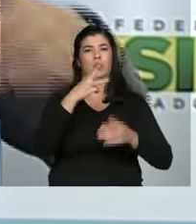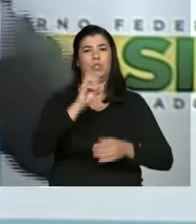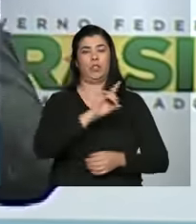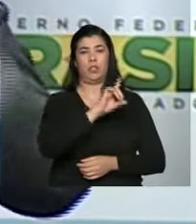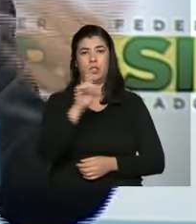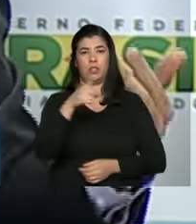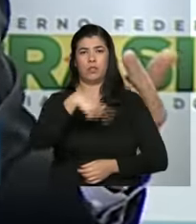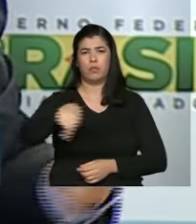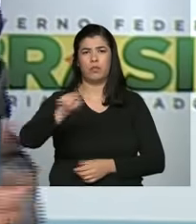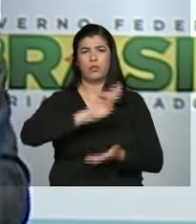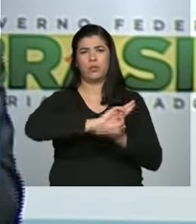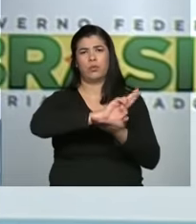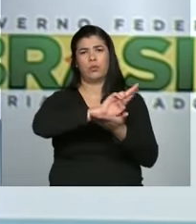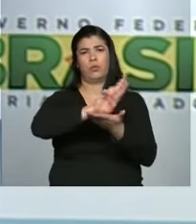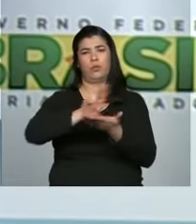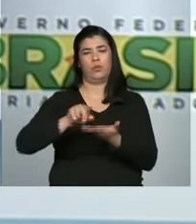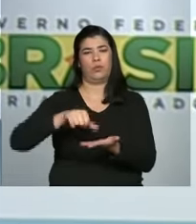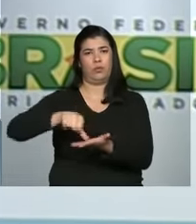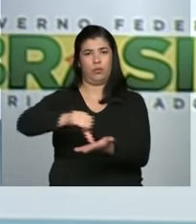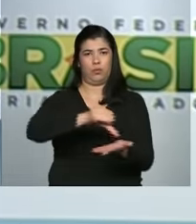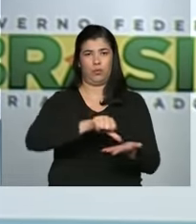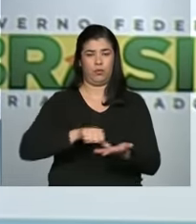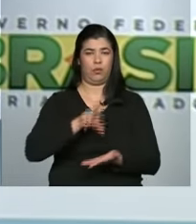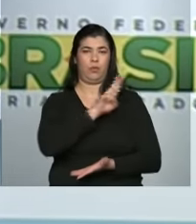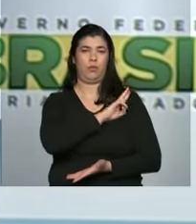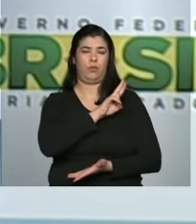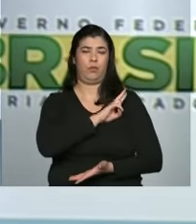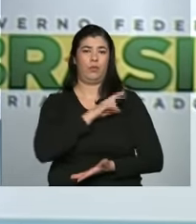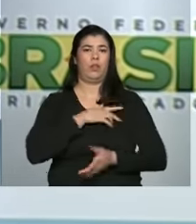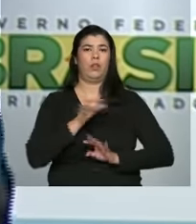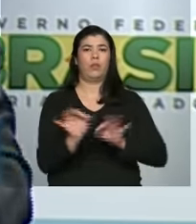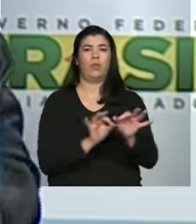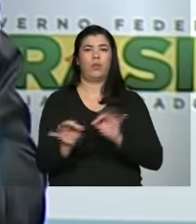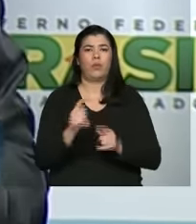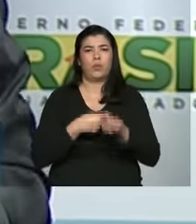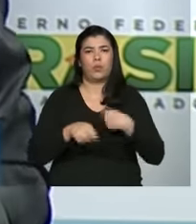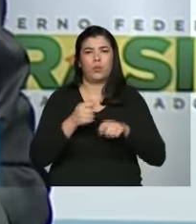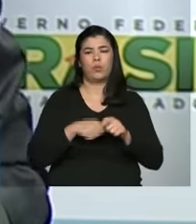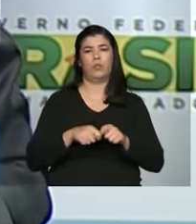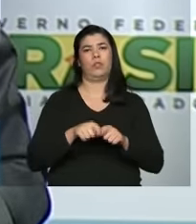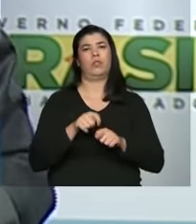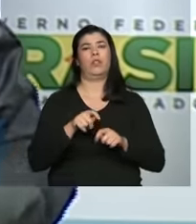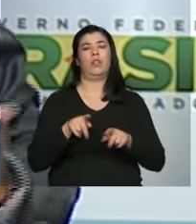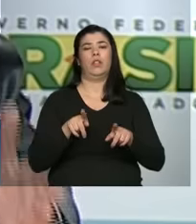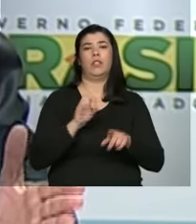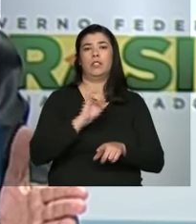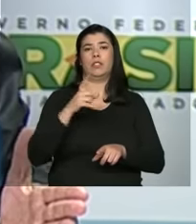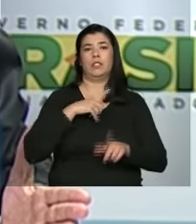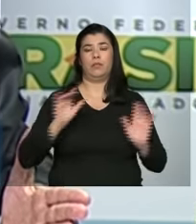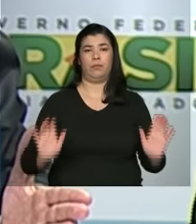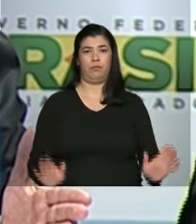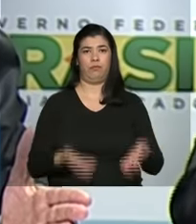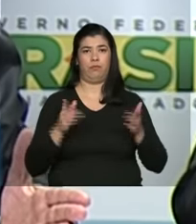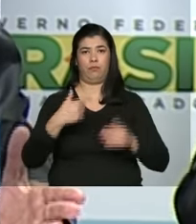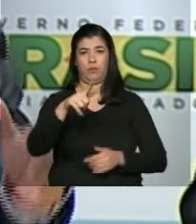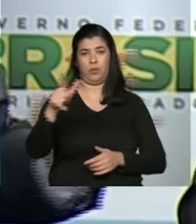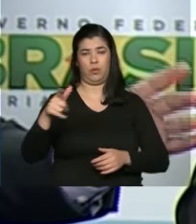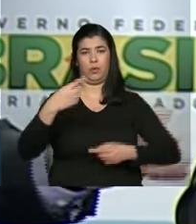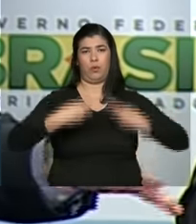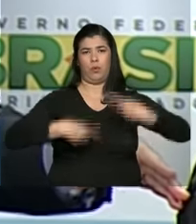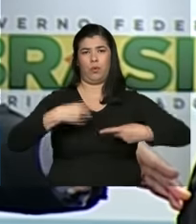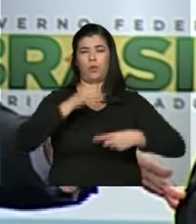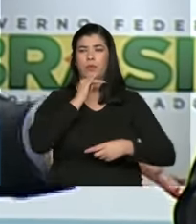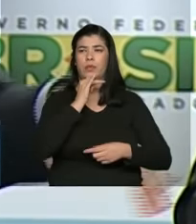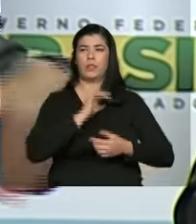ouvir os diferentes setores sobre essas medidas de regulação Econômica porque olha quando a gente estimula a concorrência né Por